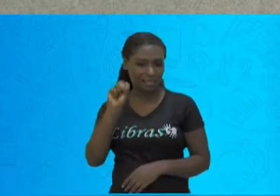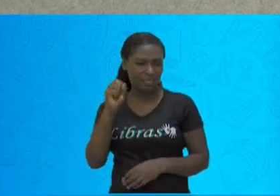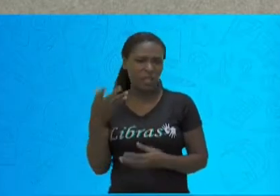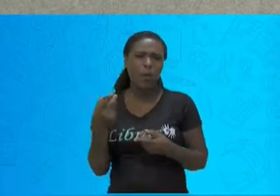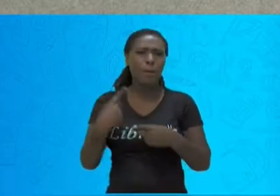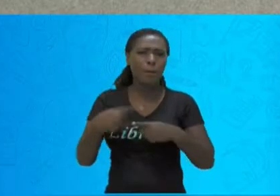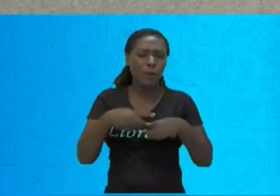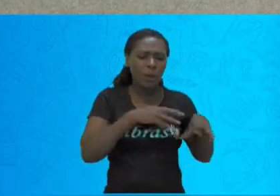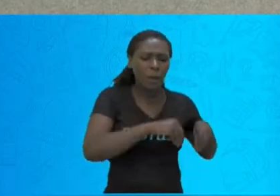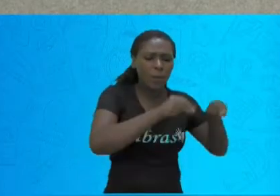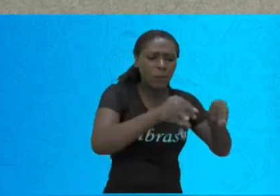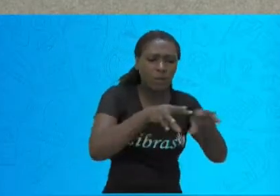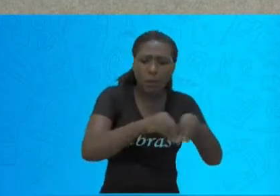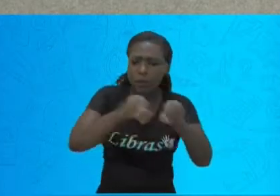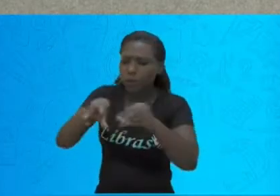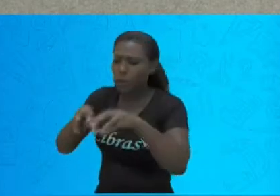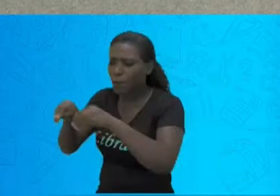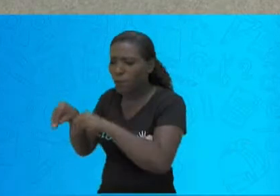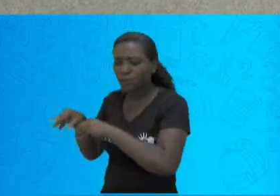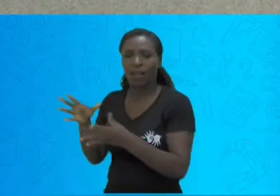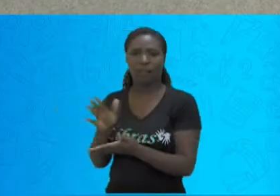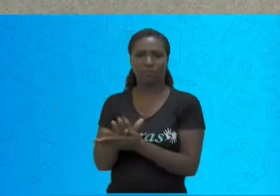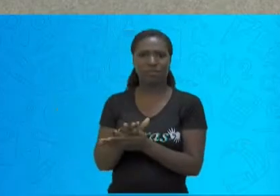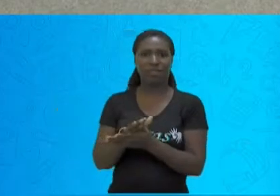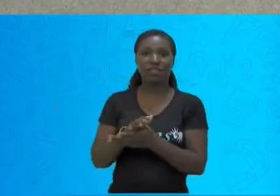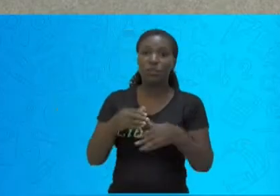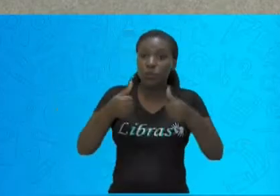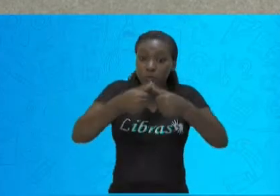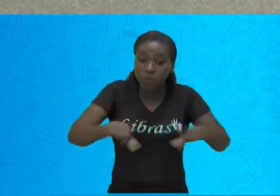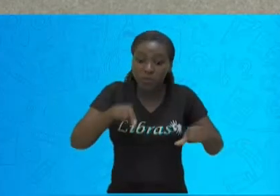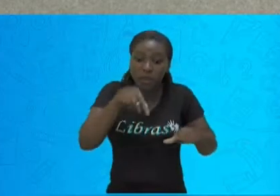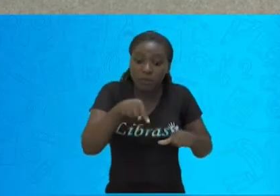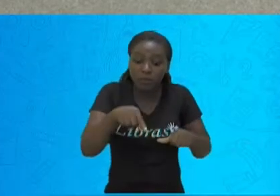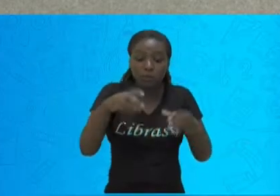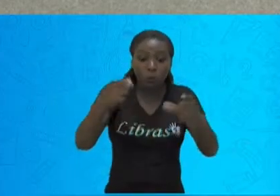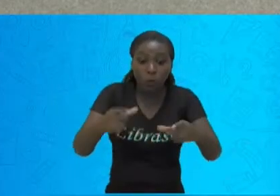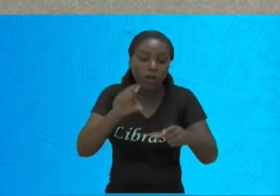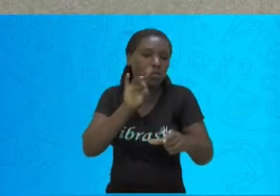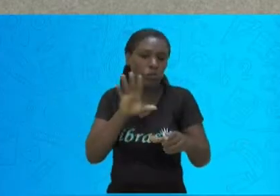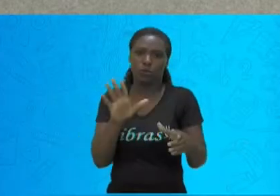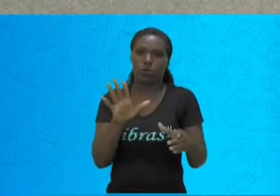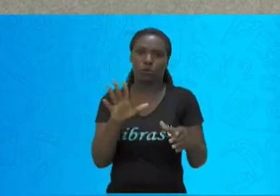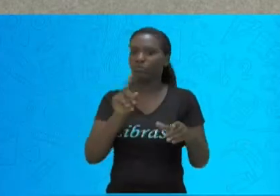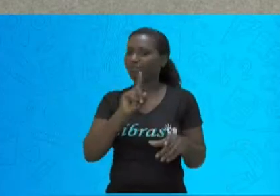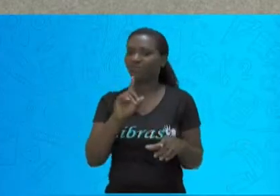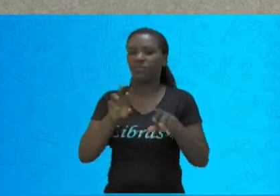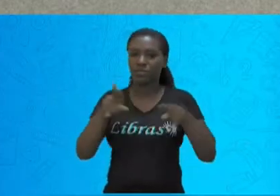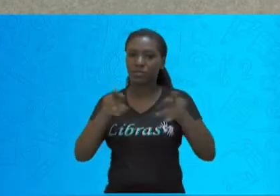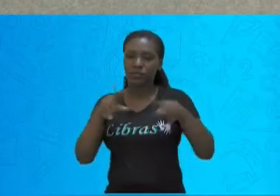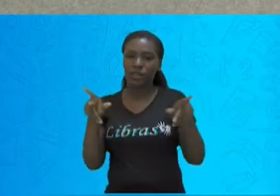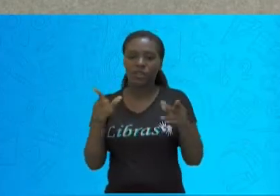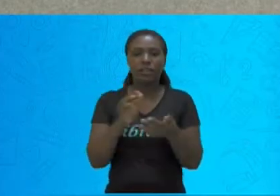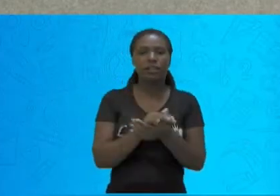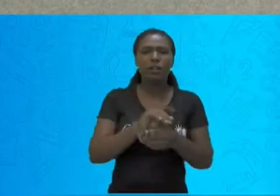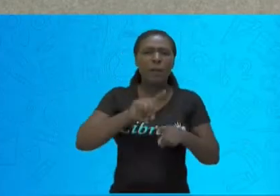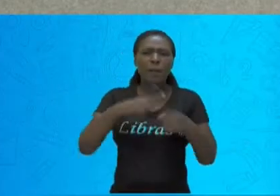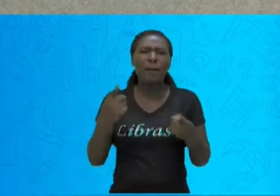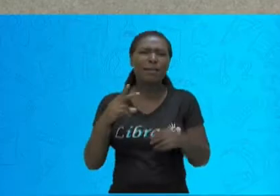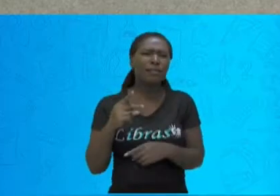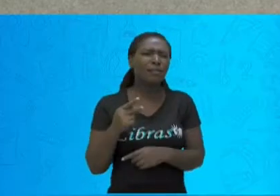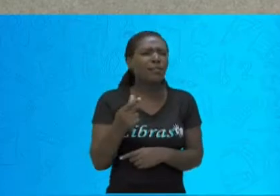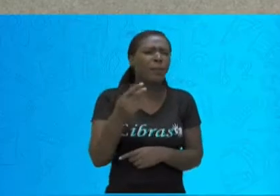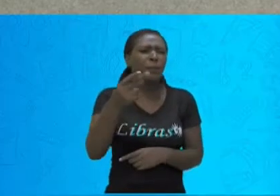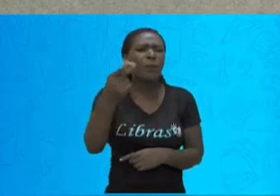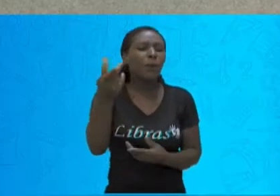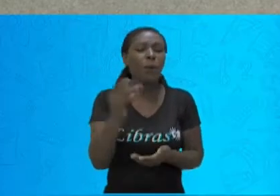grupos começaram a se fixar, principalmente no Vale dos Rios ou nas proximidades